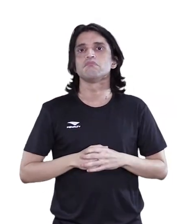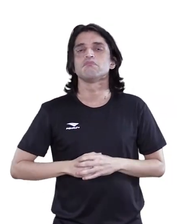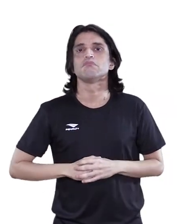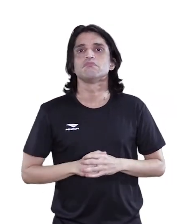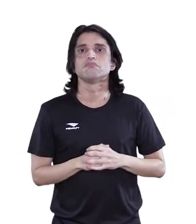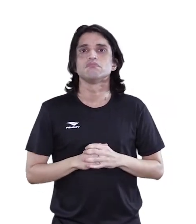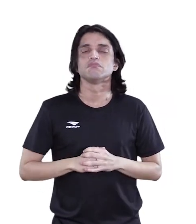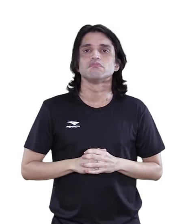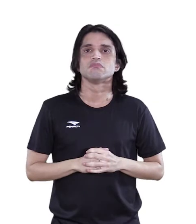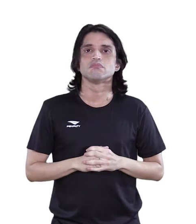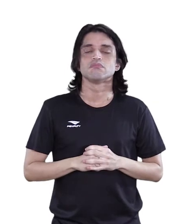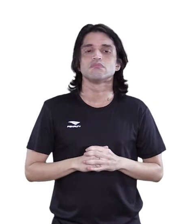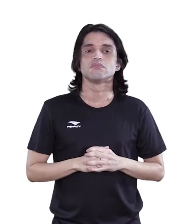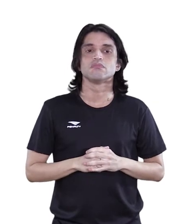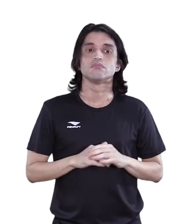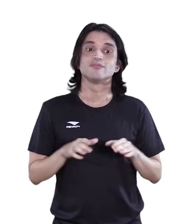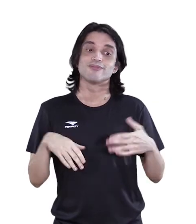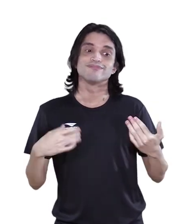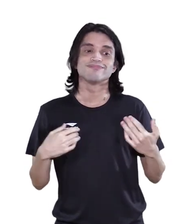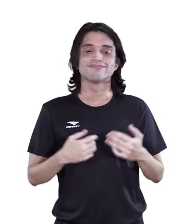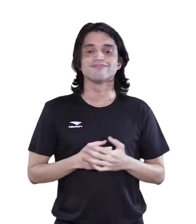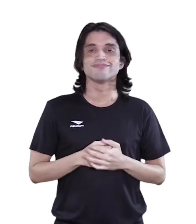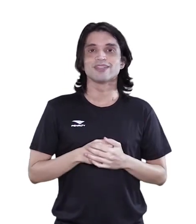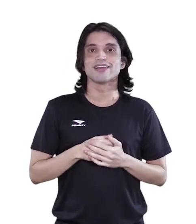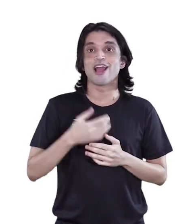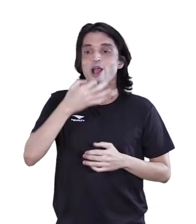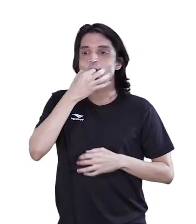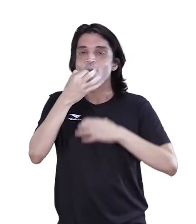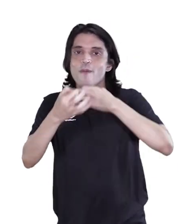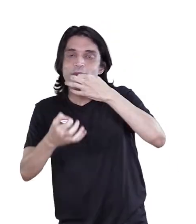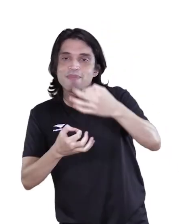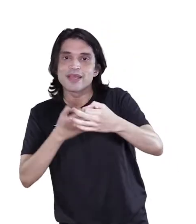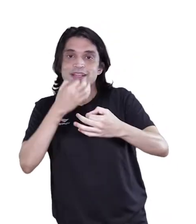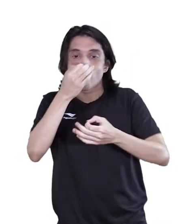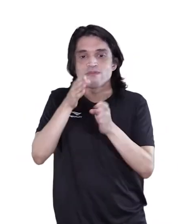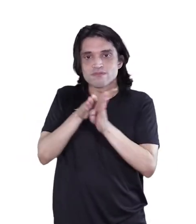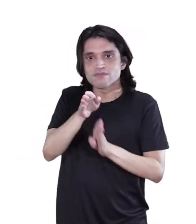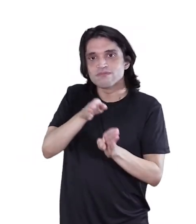melhores argumentos ganhará o debate científico e a opinião pública.